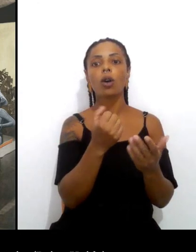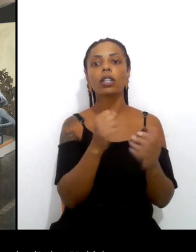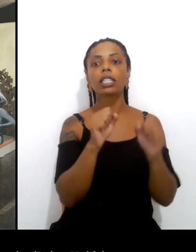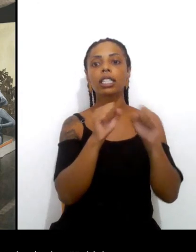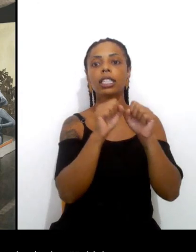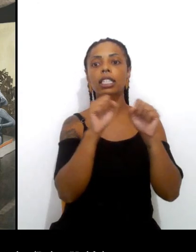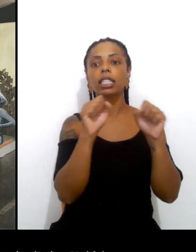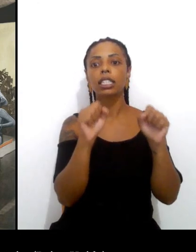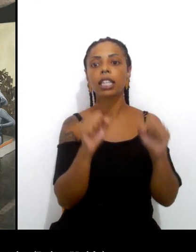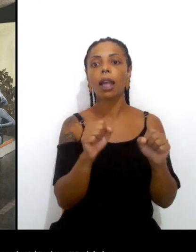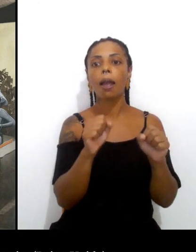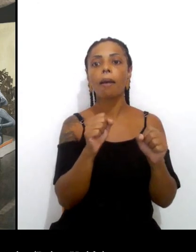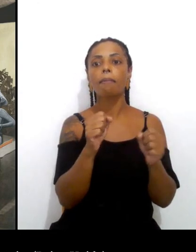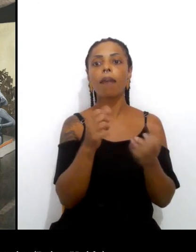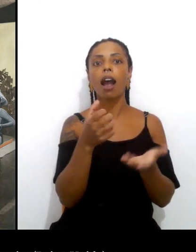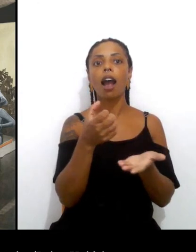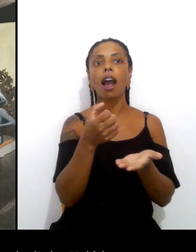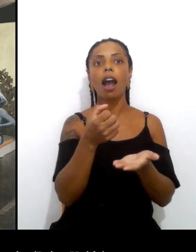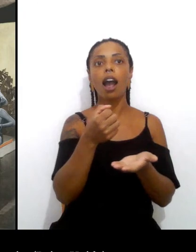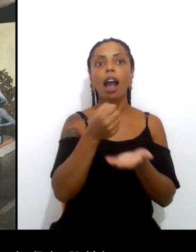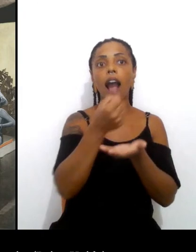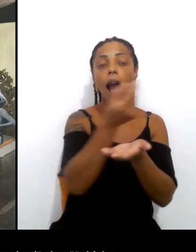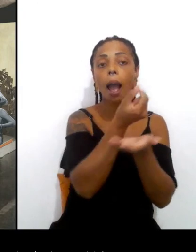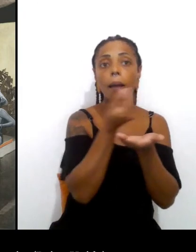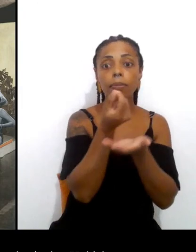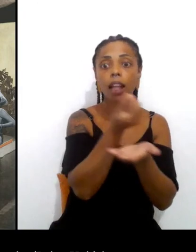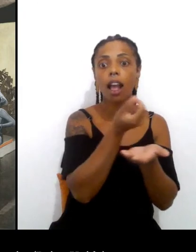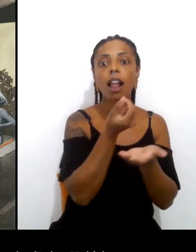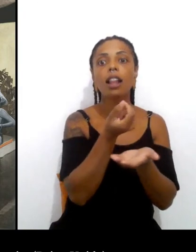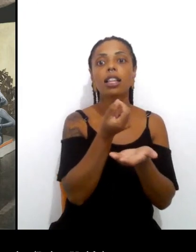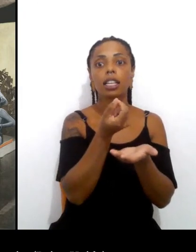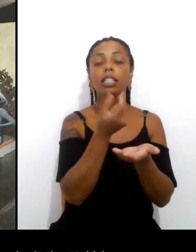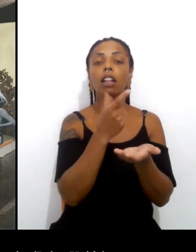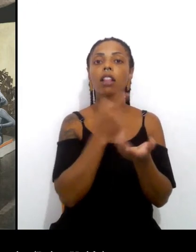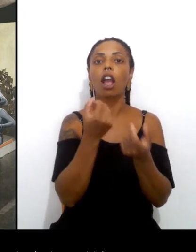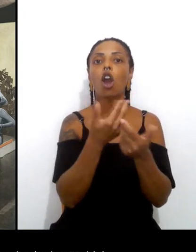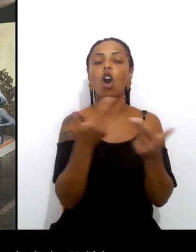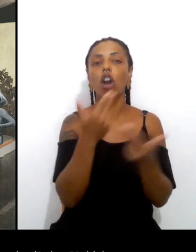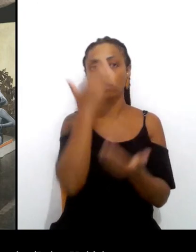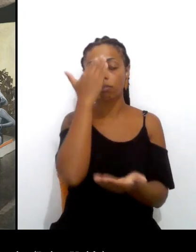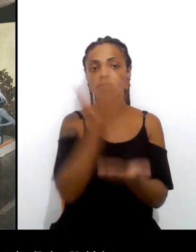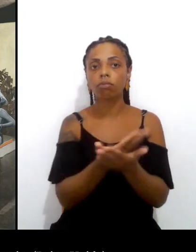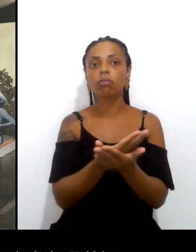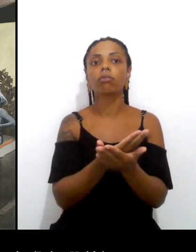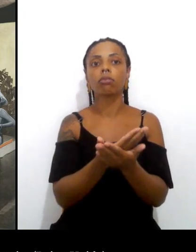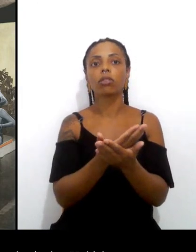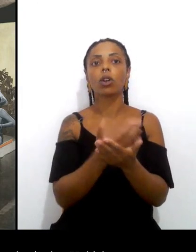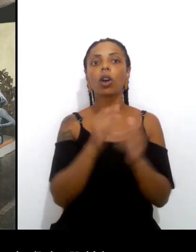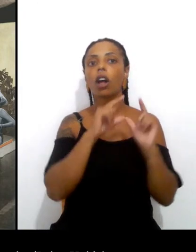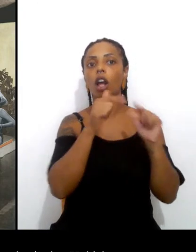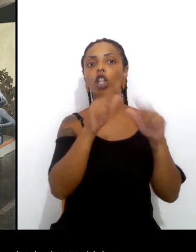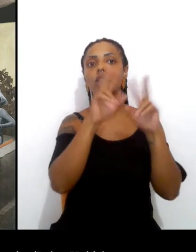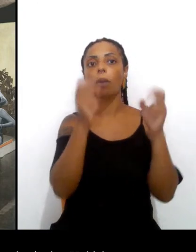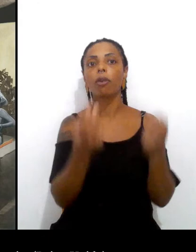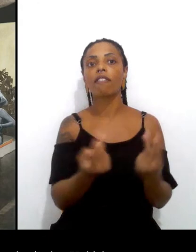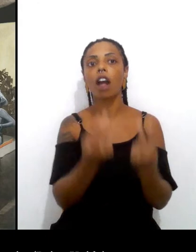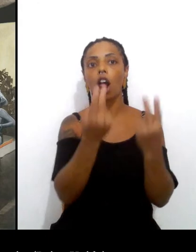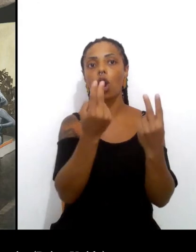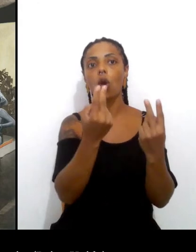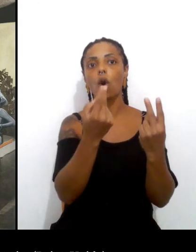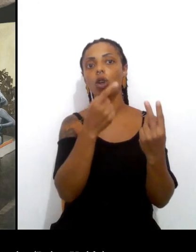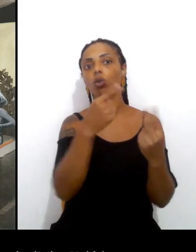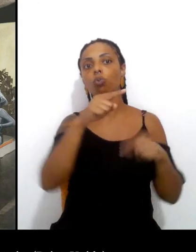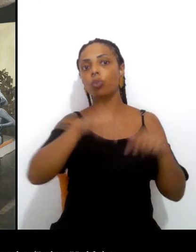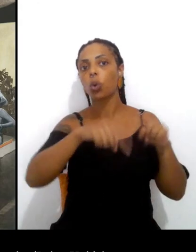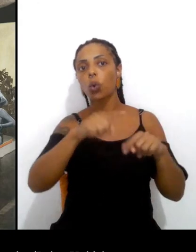tipos de crenças irracionais e ridículas sobre o valor suposto de um determinado produto ou de